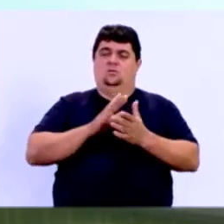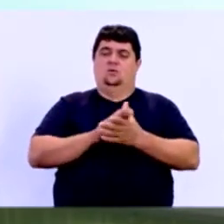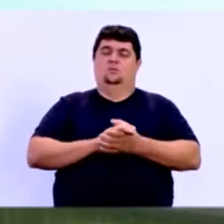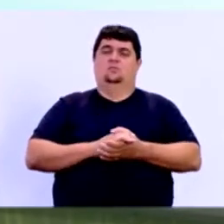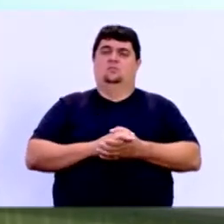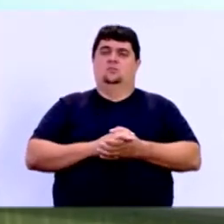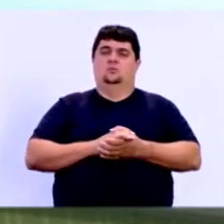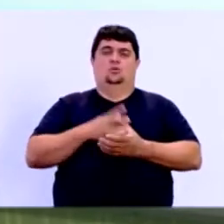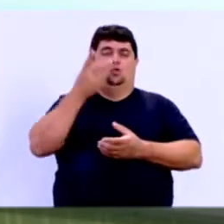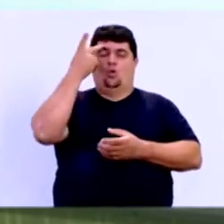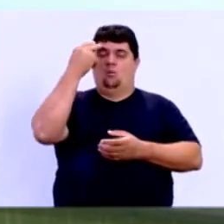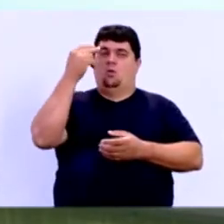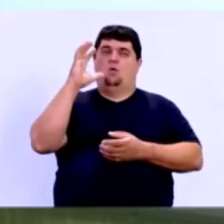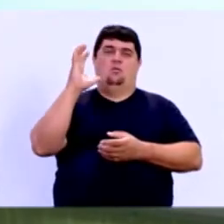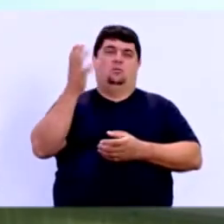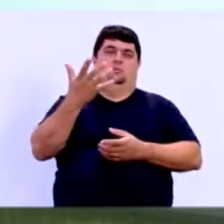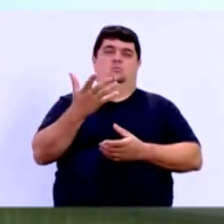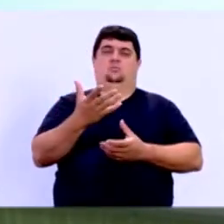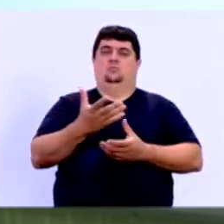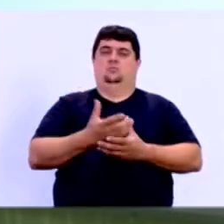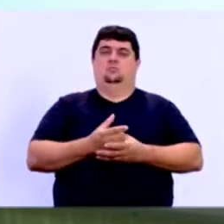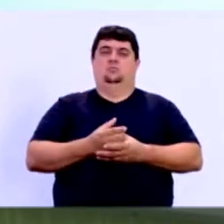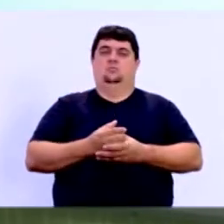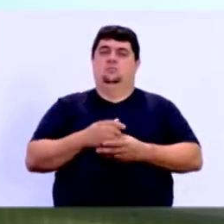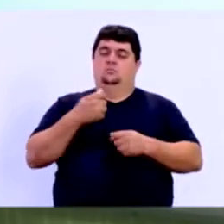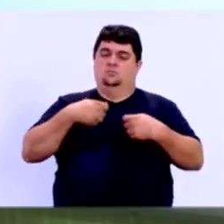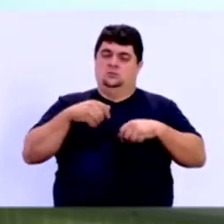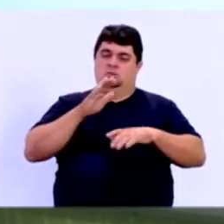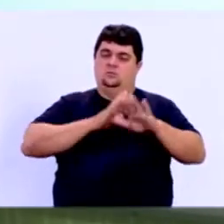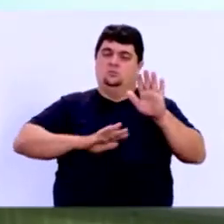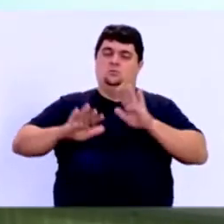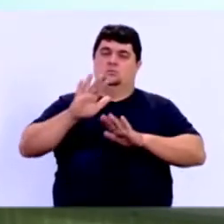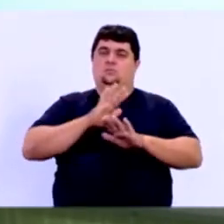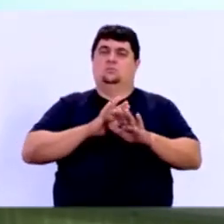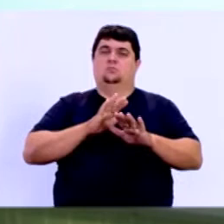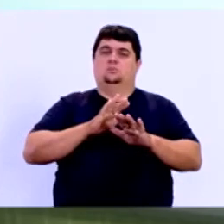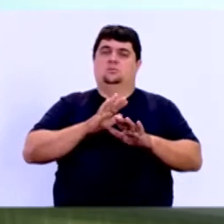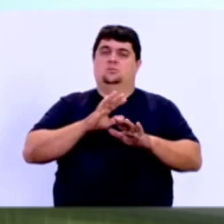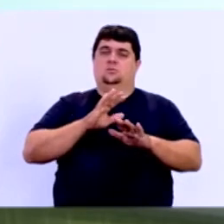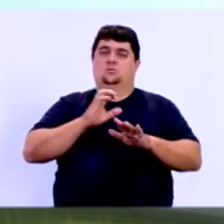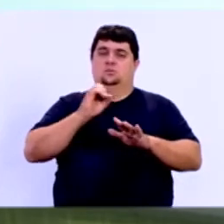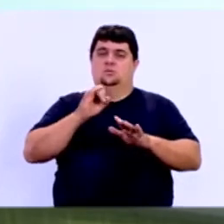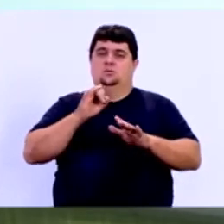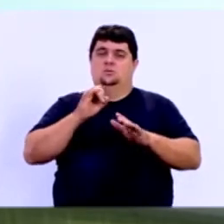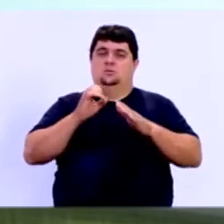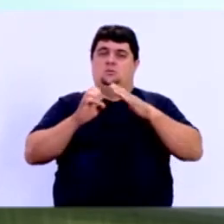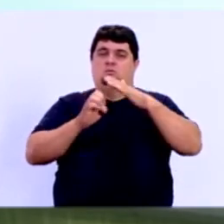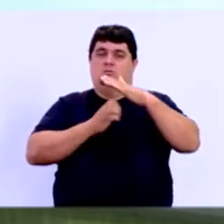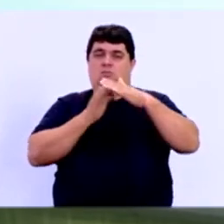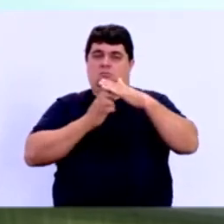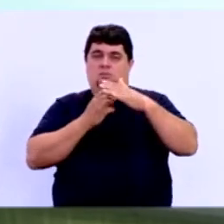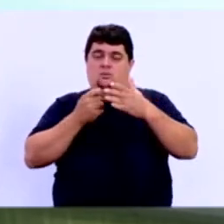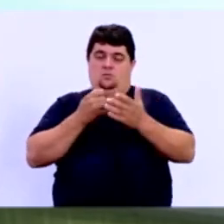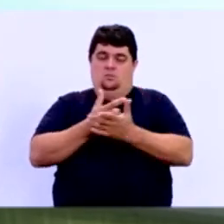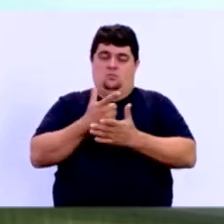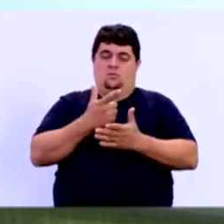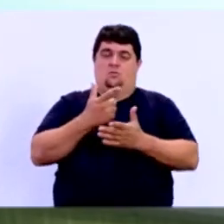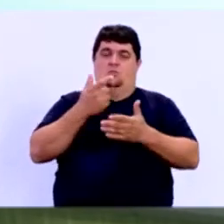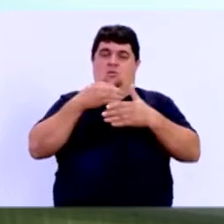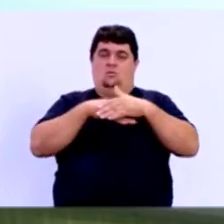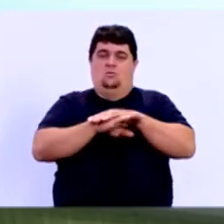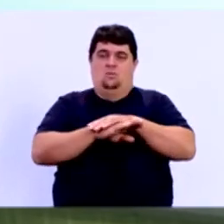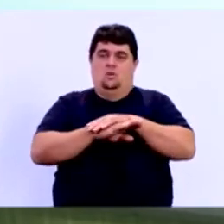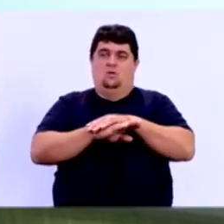em diversos produtos, diversos insumos que a organização compra, estoca, né? E é preciso